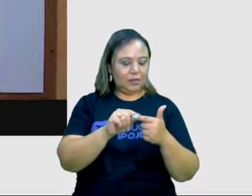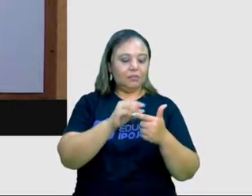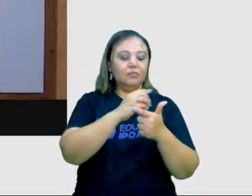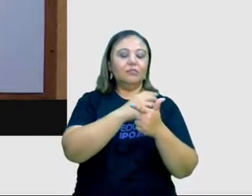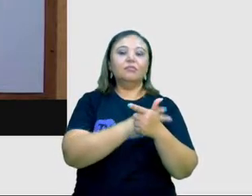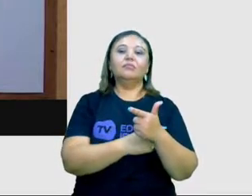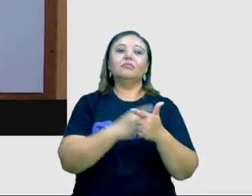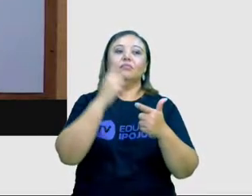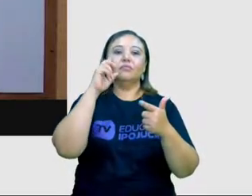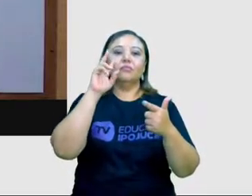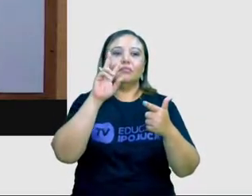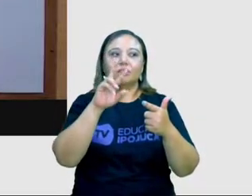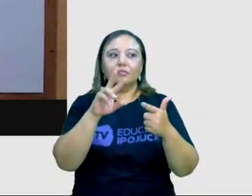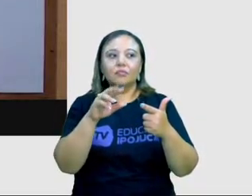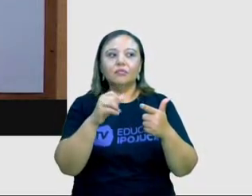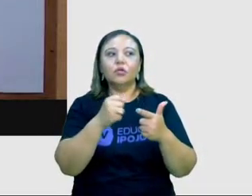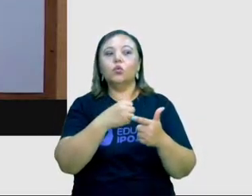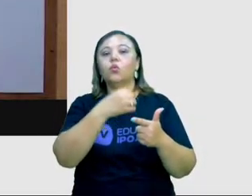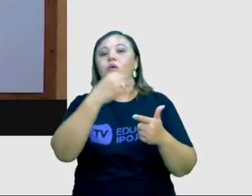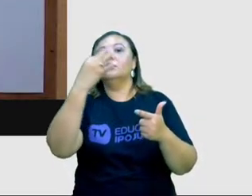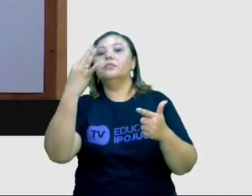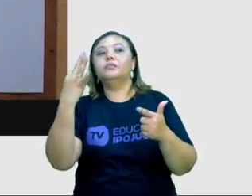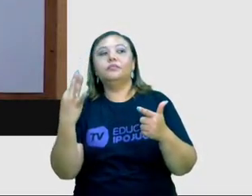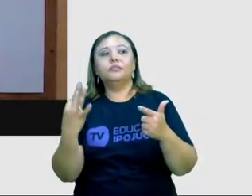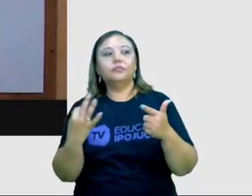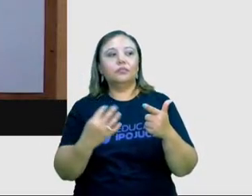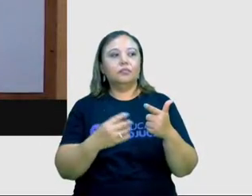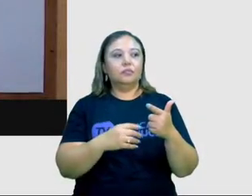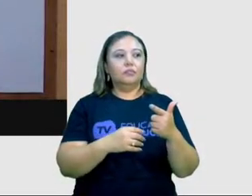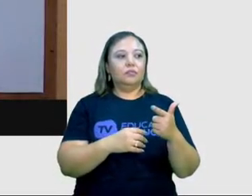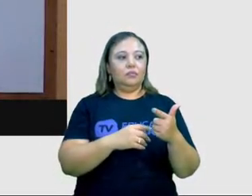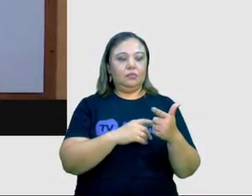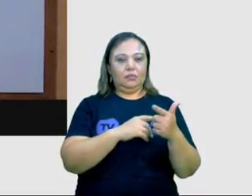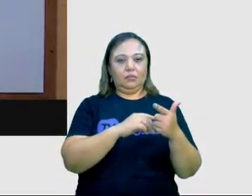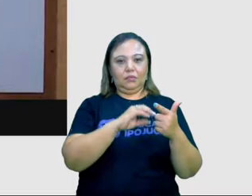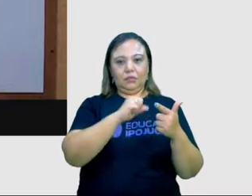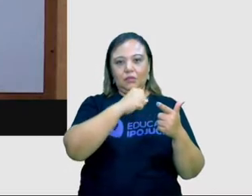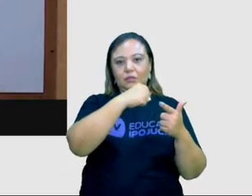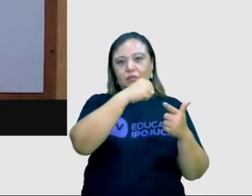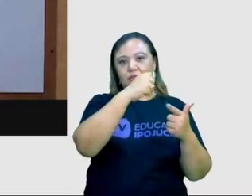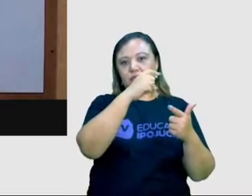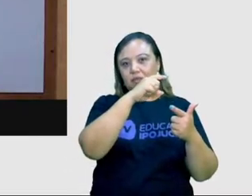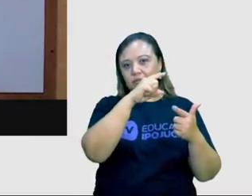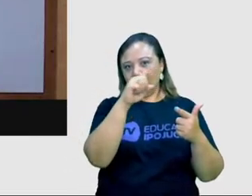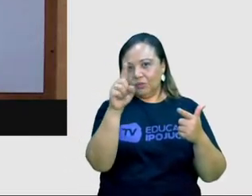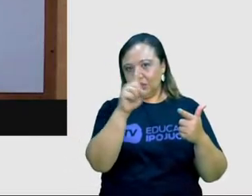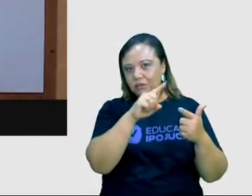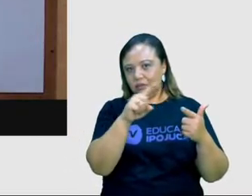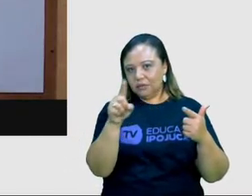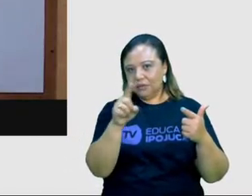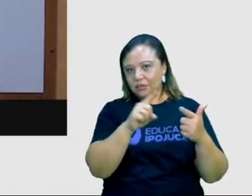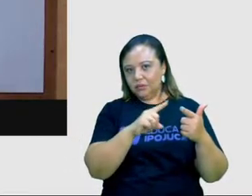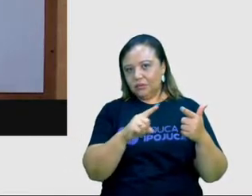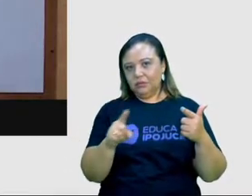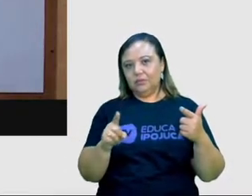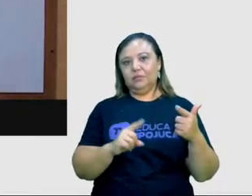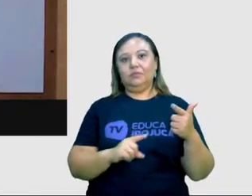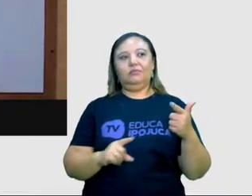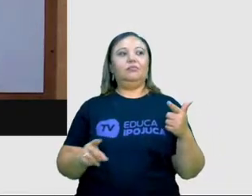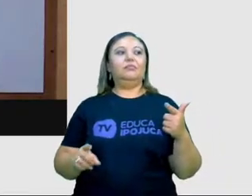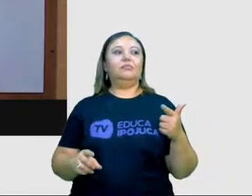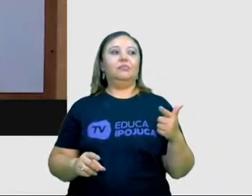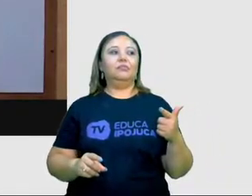Agora observe quantas linhas a gente tem. Uma, duas, três, quatro, cinco,